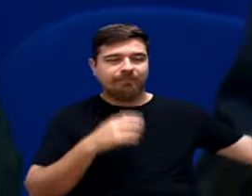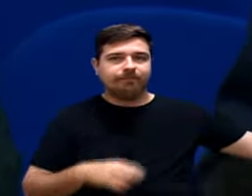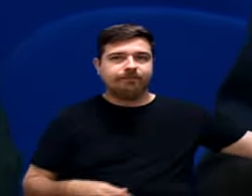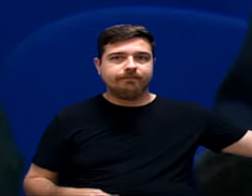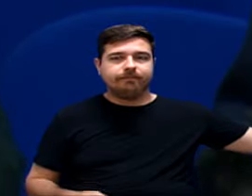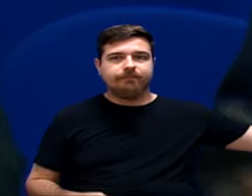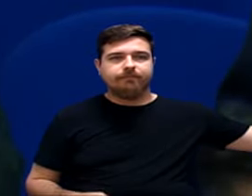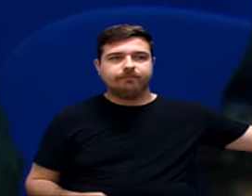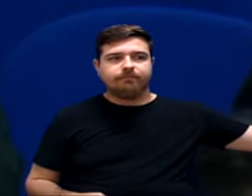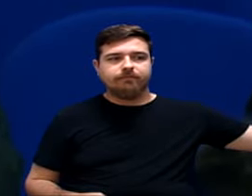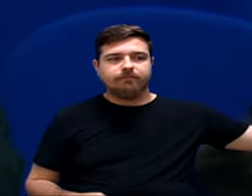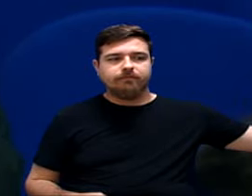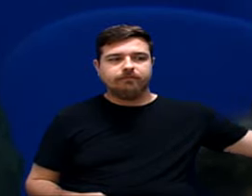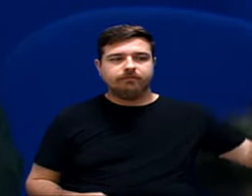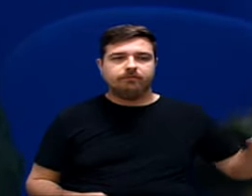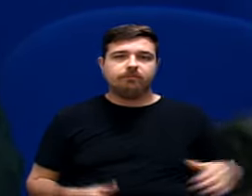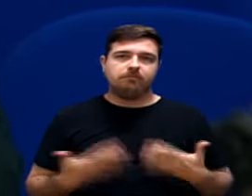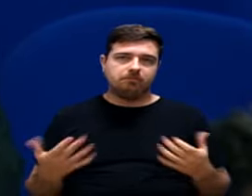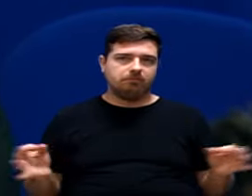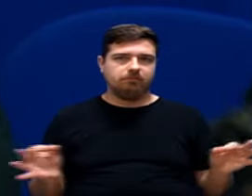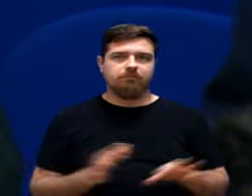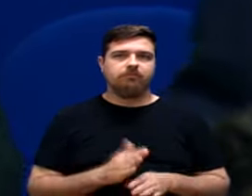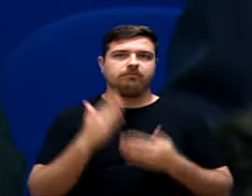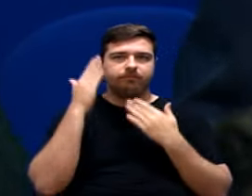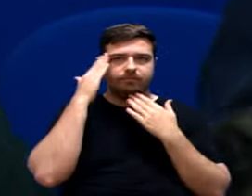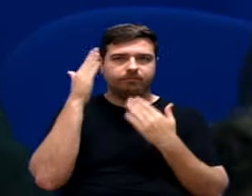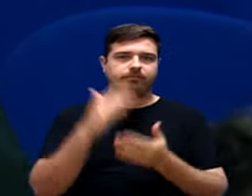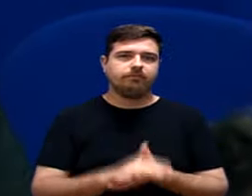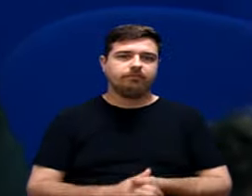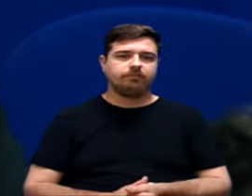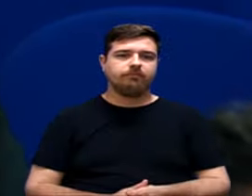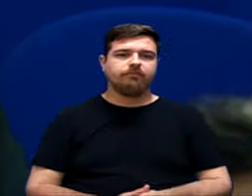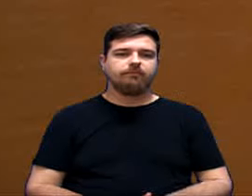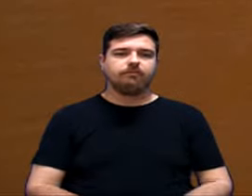se não cumpridos é só isso obrigado